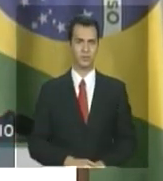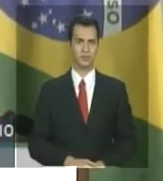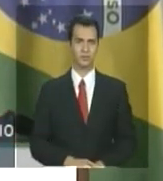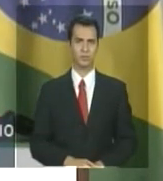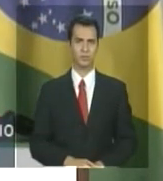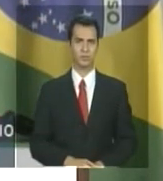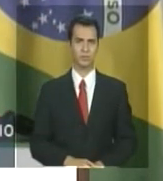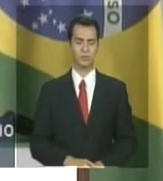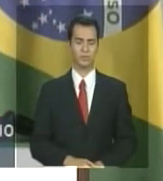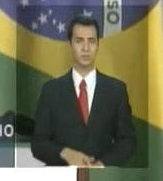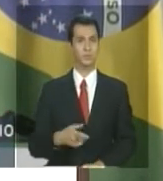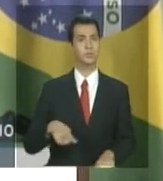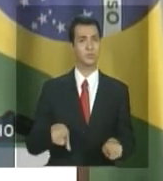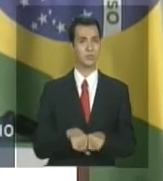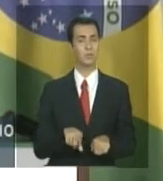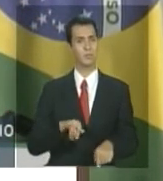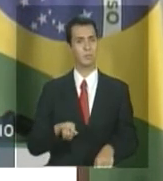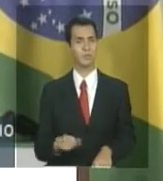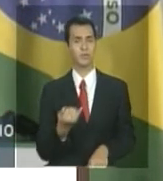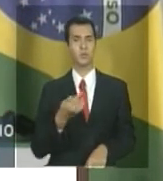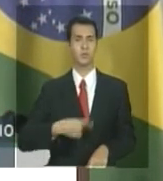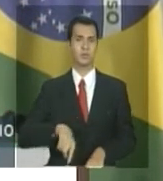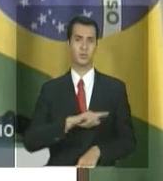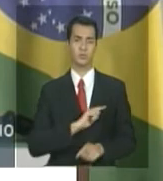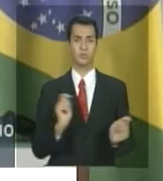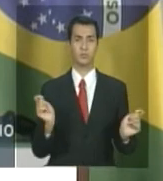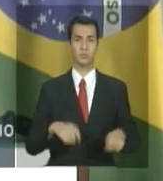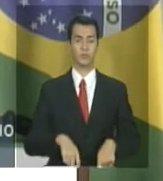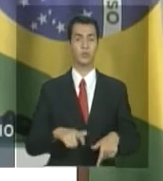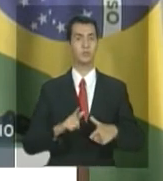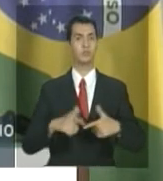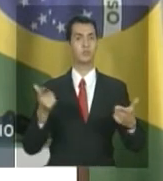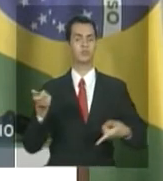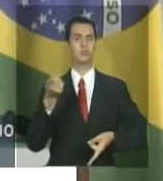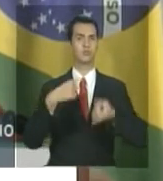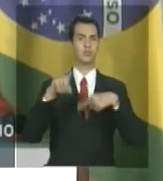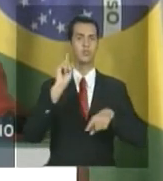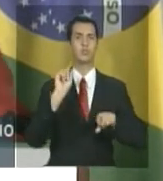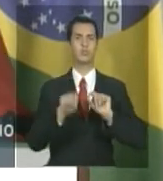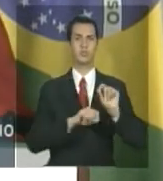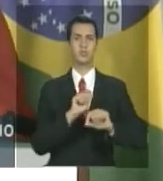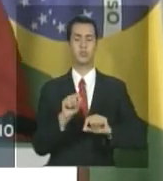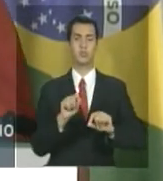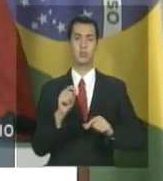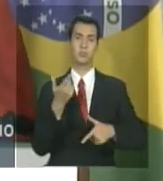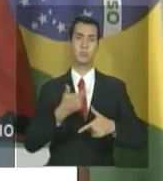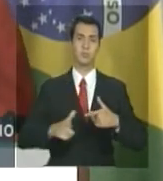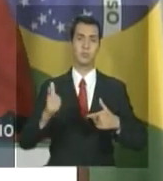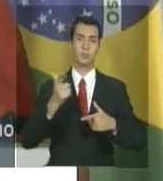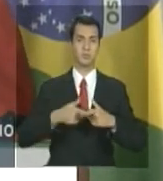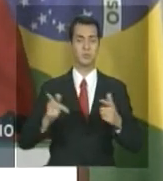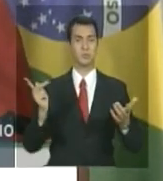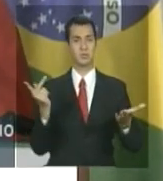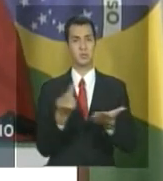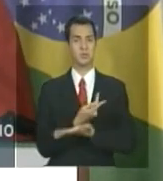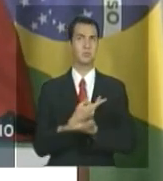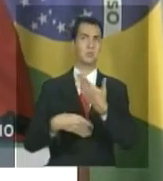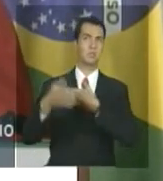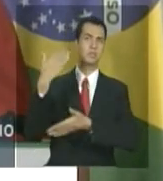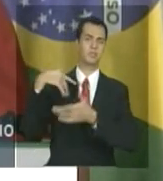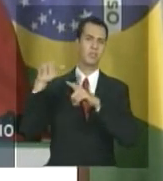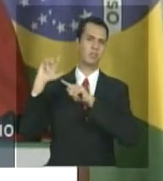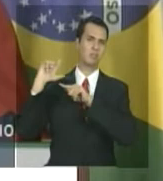para que nós possamos superar paradigmas ultrapassados